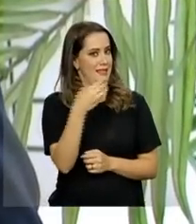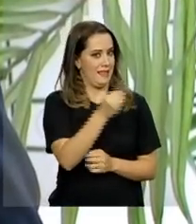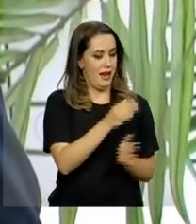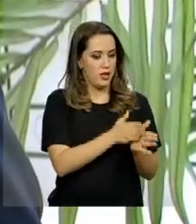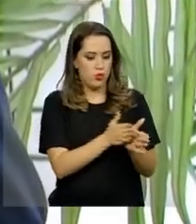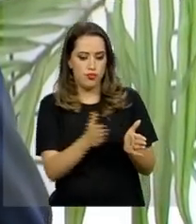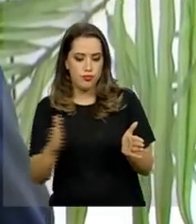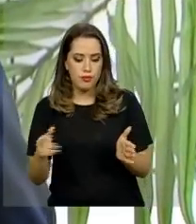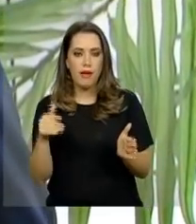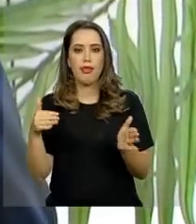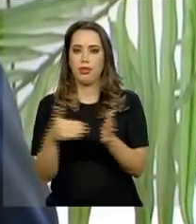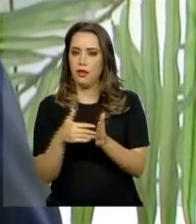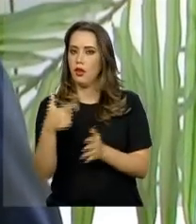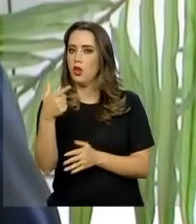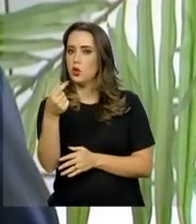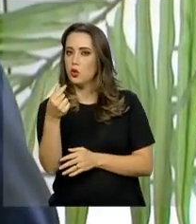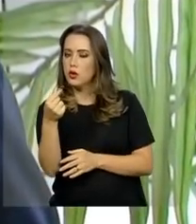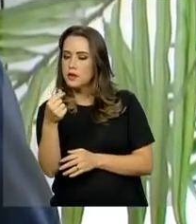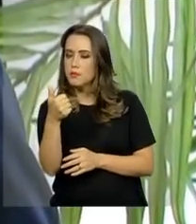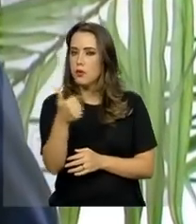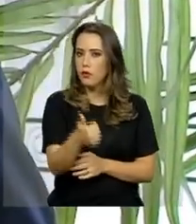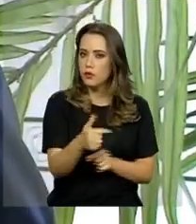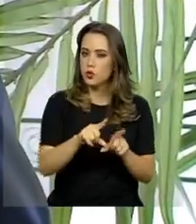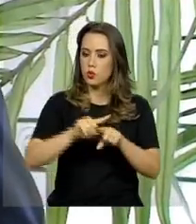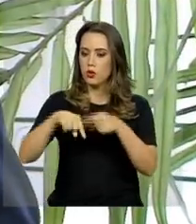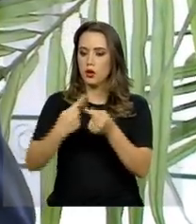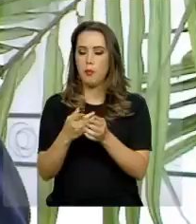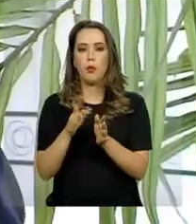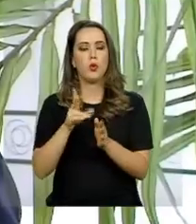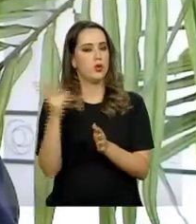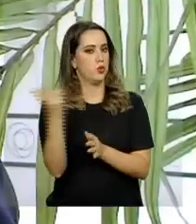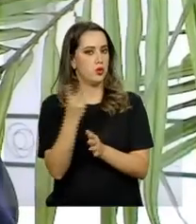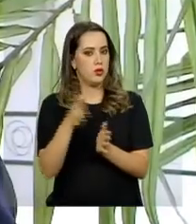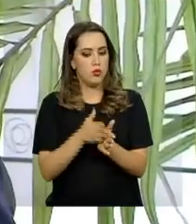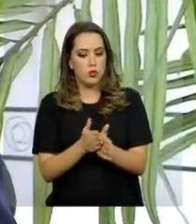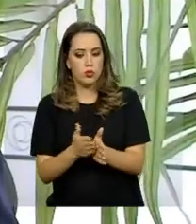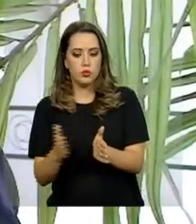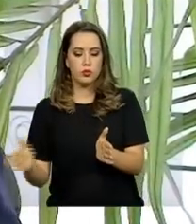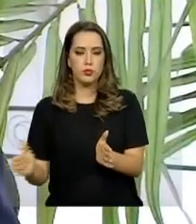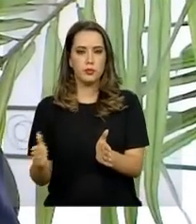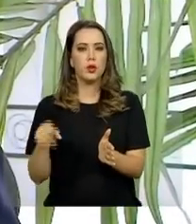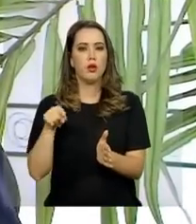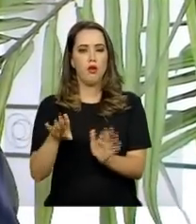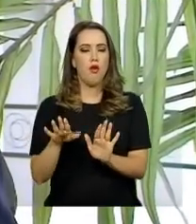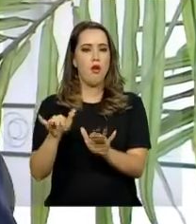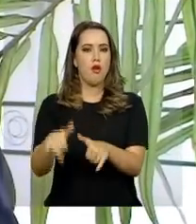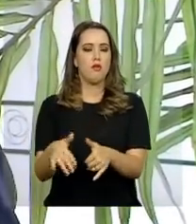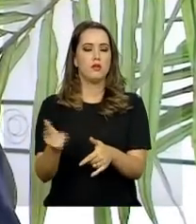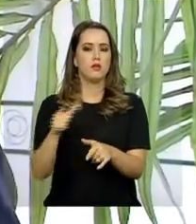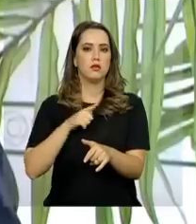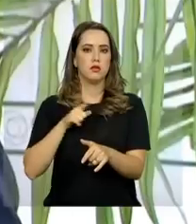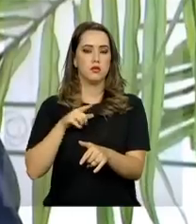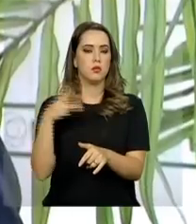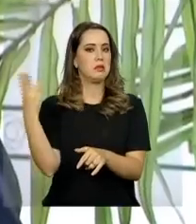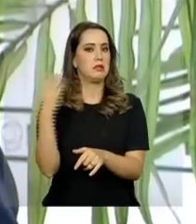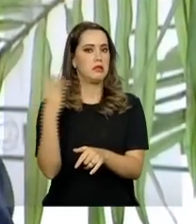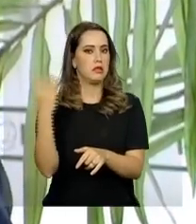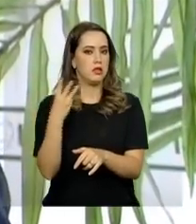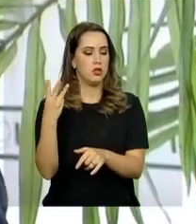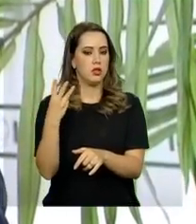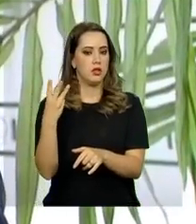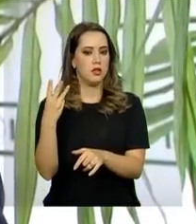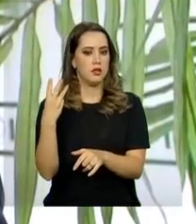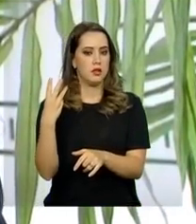primeira fase, nós iniciaremos a segunda fase e ela irá finalizar com a